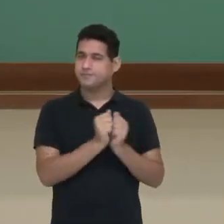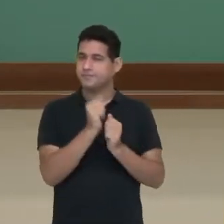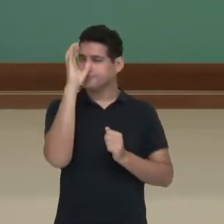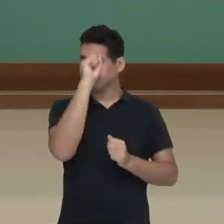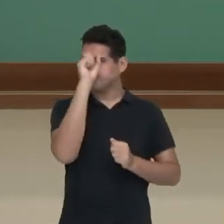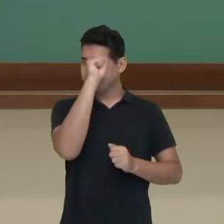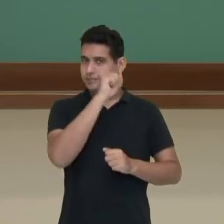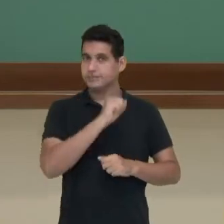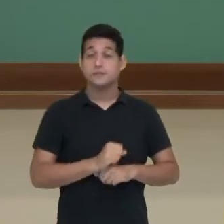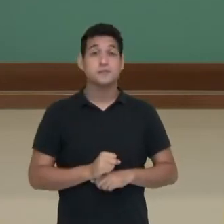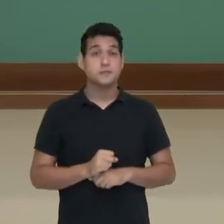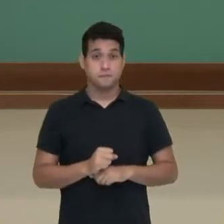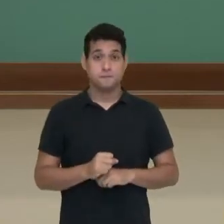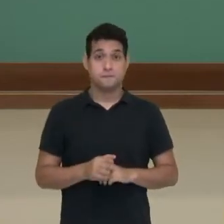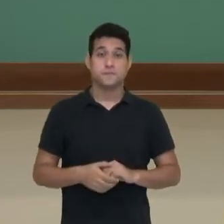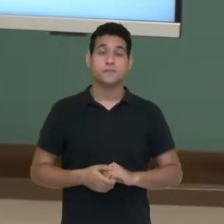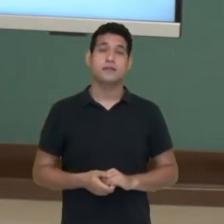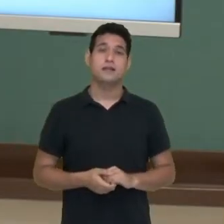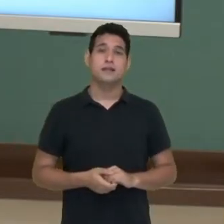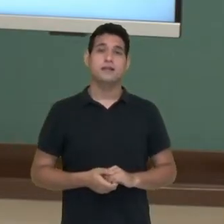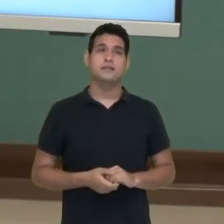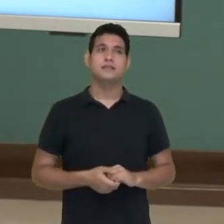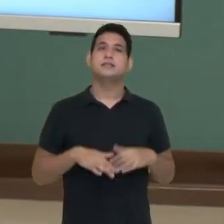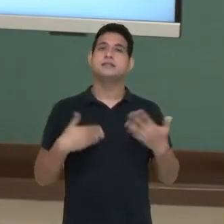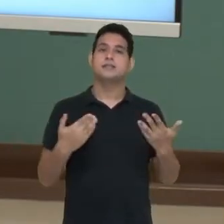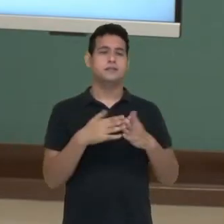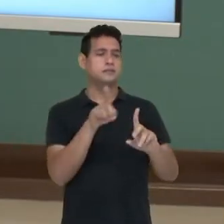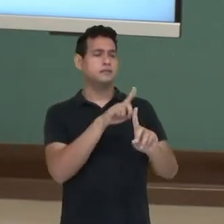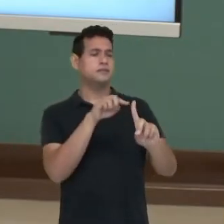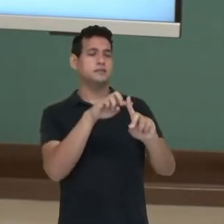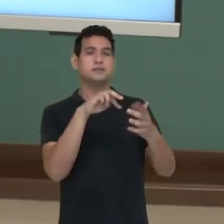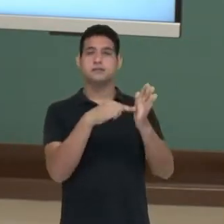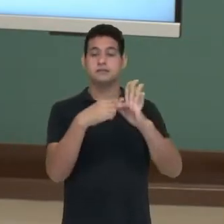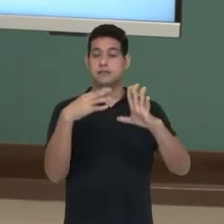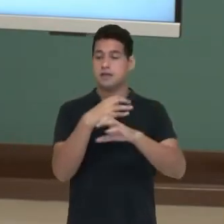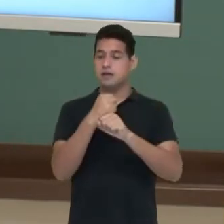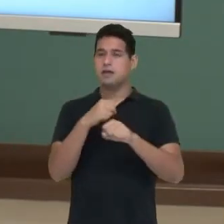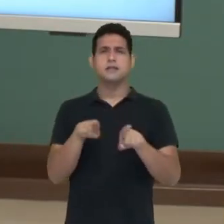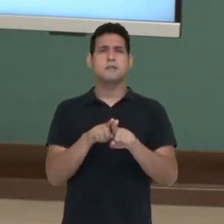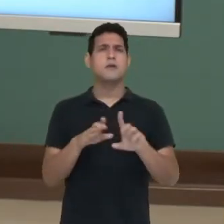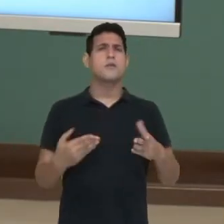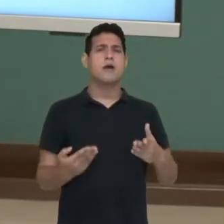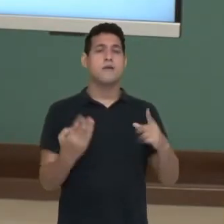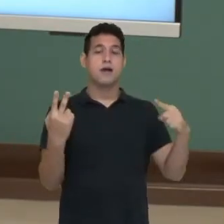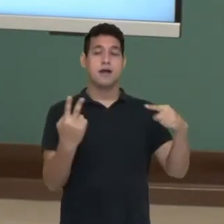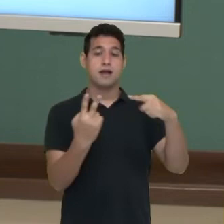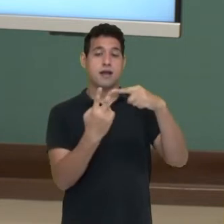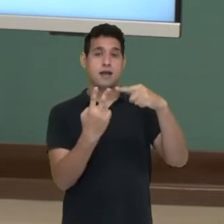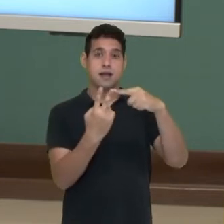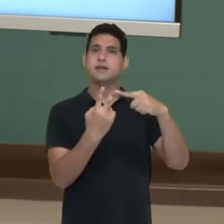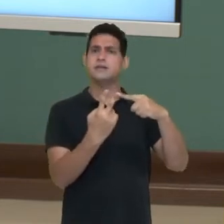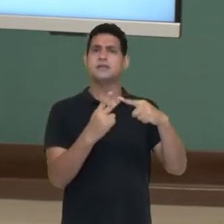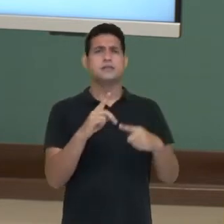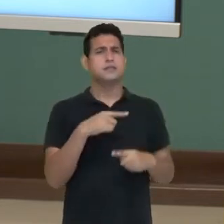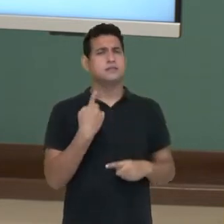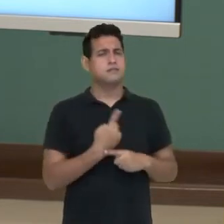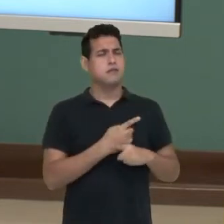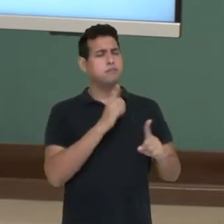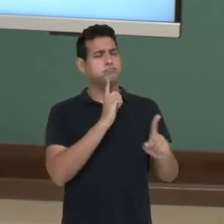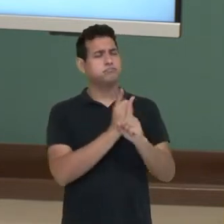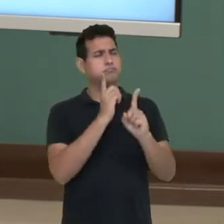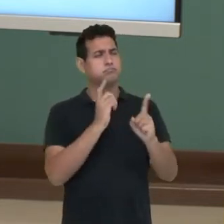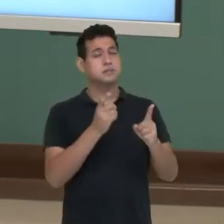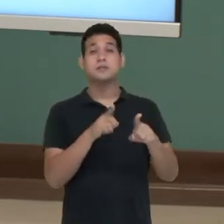pouquinho mais? Nossos objetivos: calcular, então, a raiz da função. Nós já vamos descobrir o que